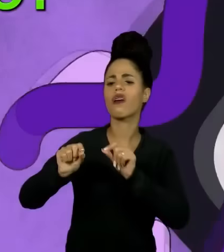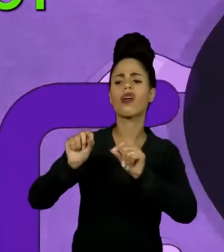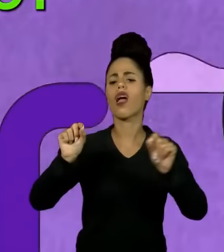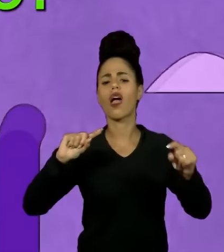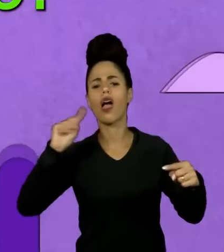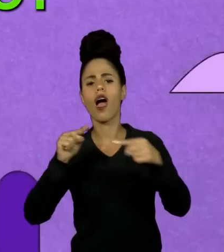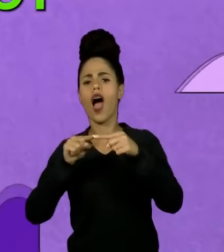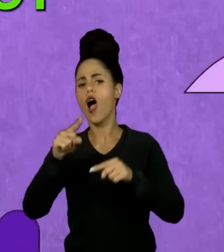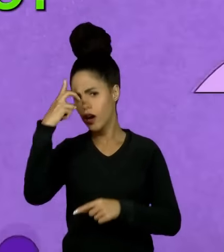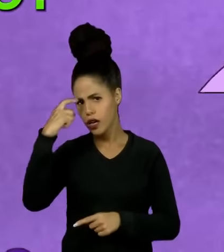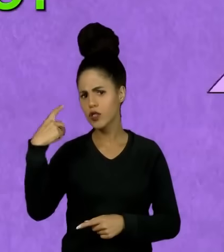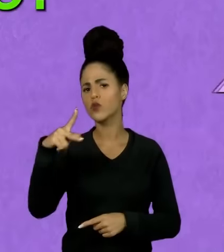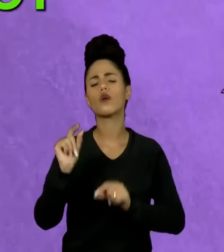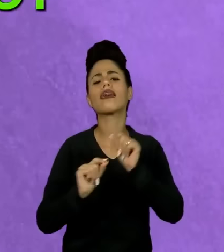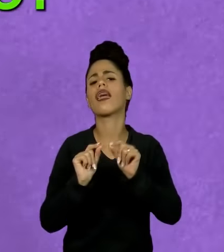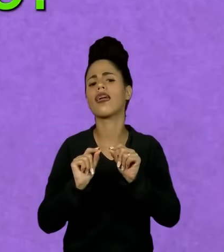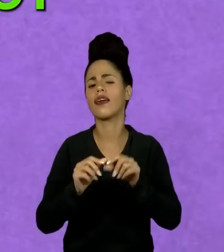serve a sua criação?